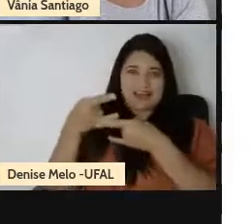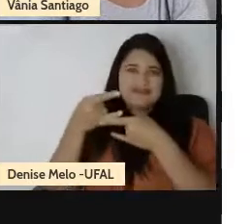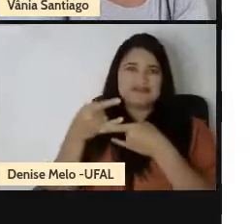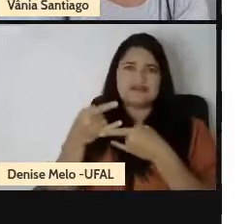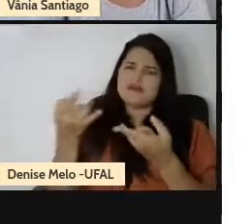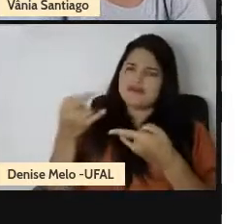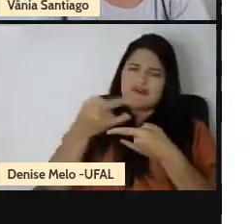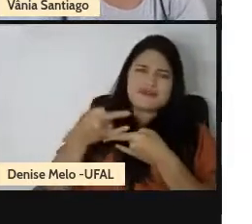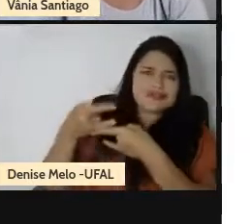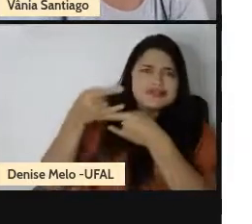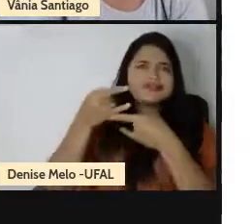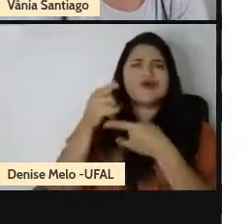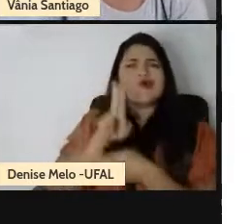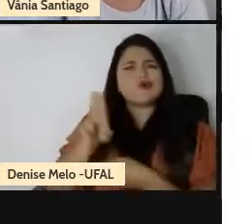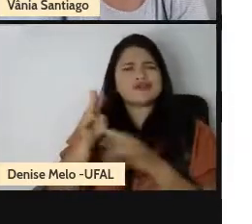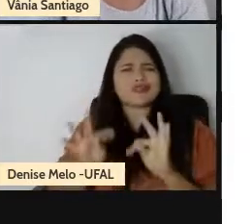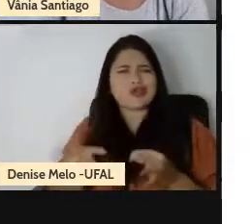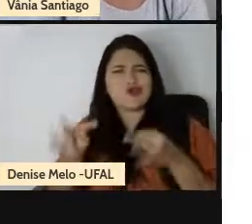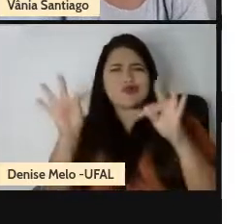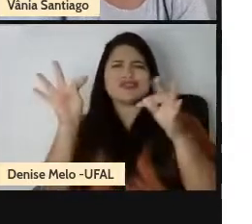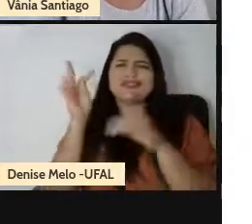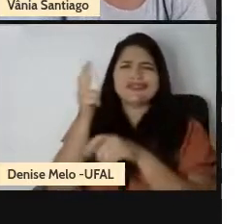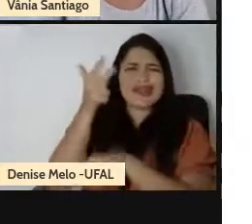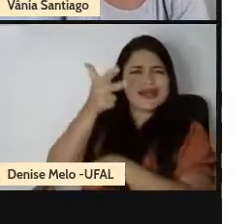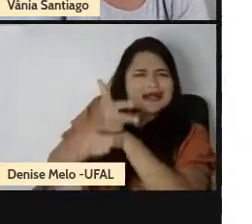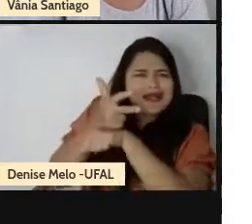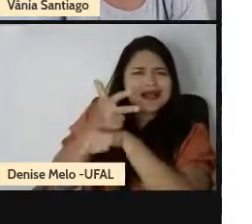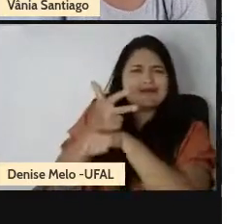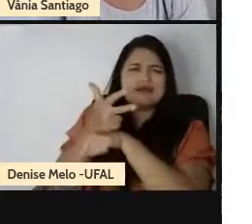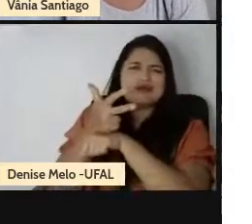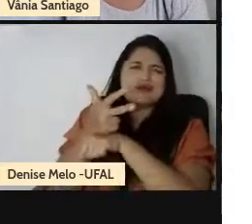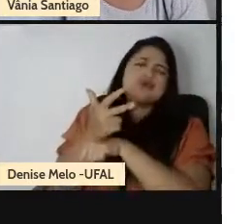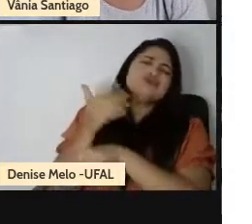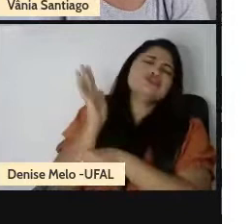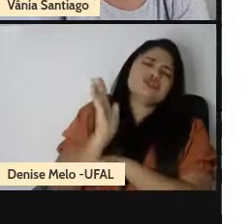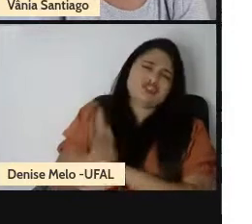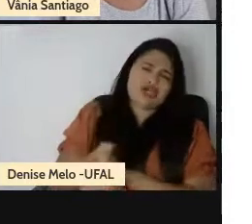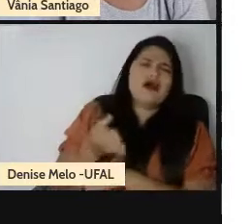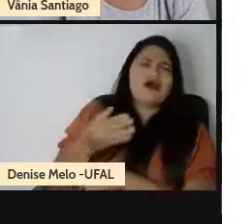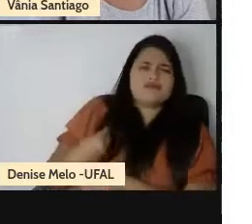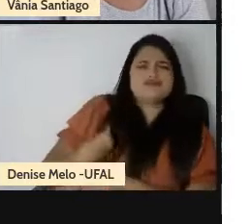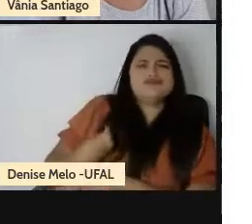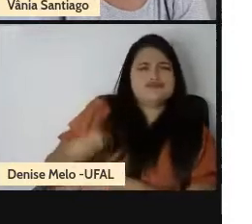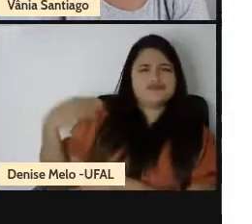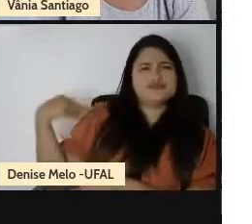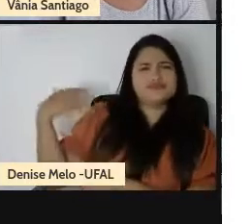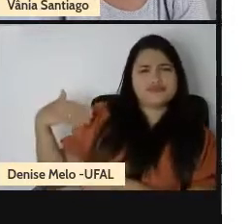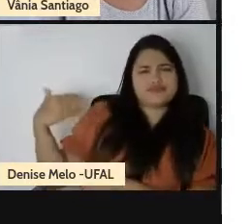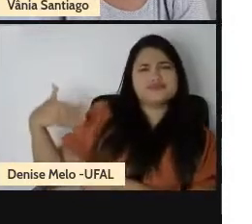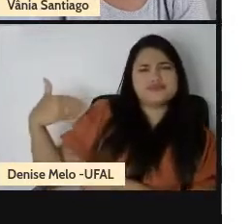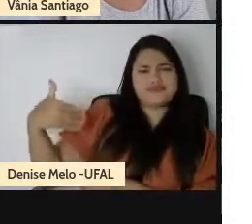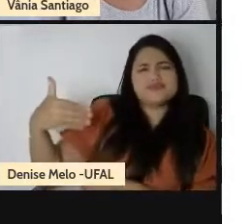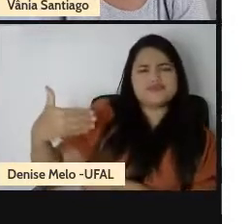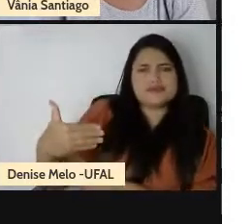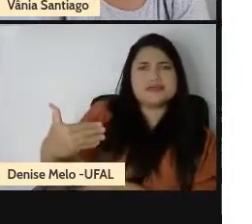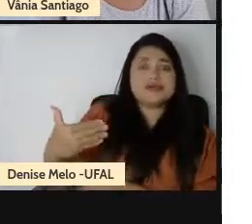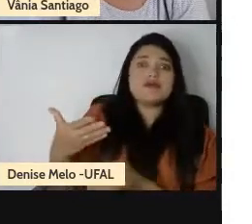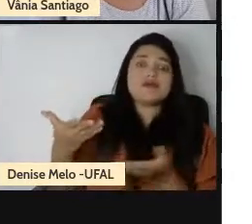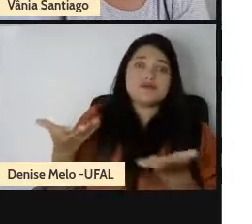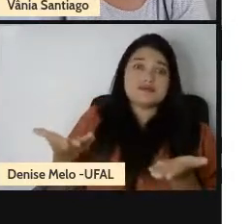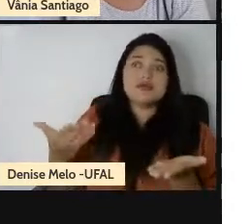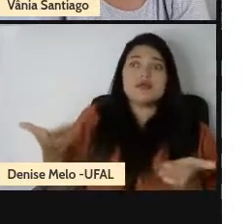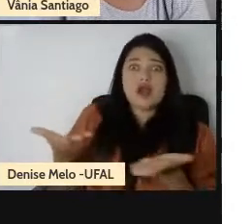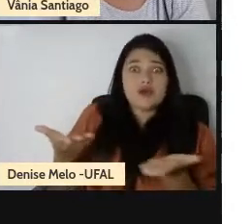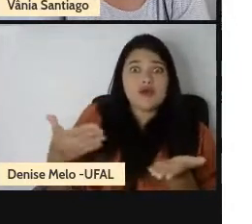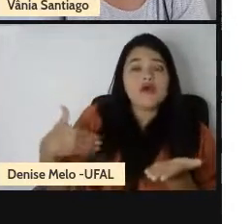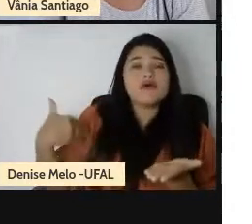videoconferência, de uso de tecnologias, de uso de câmera, já existe há um bom tempo, e a gente vem trabalhando